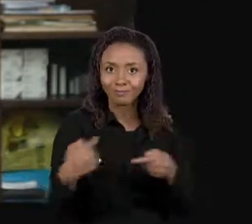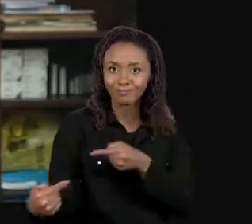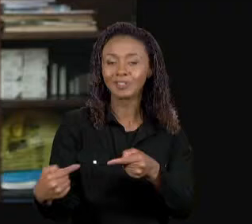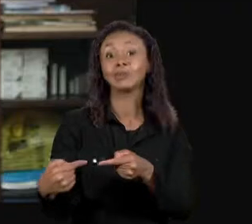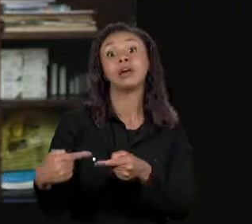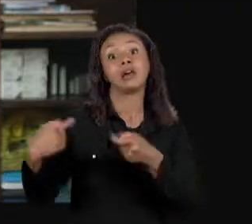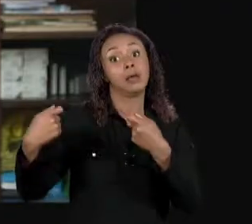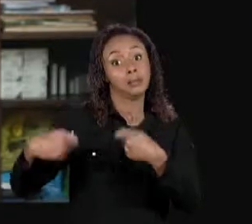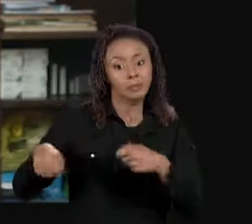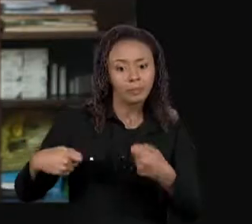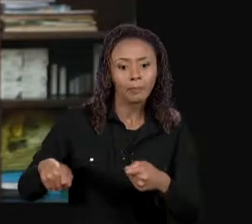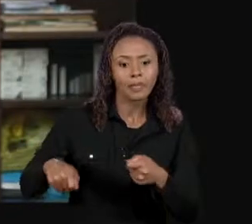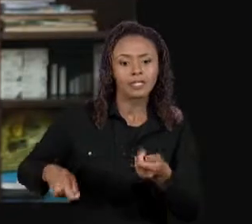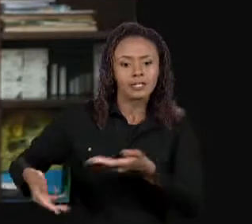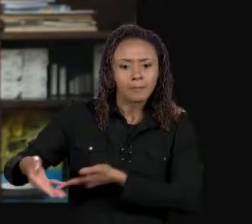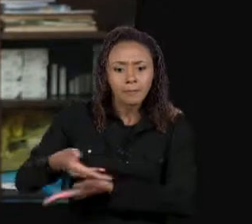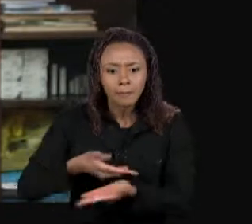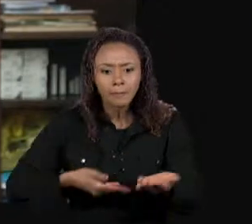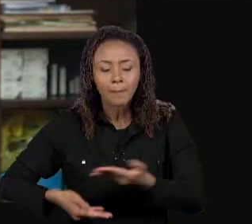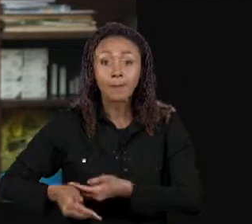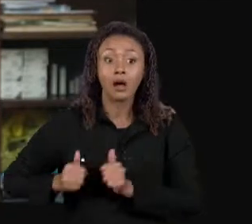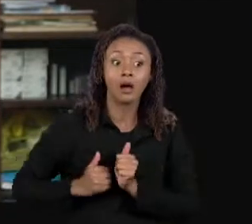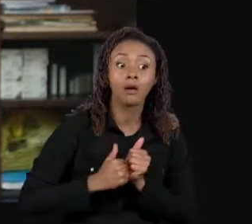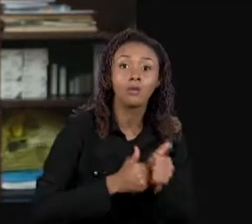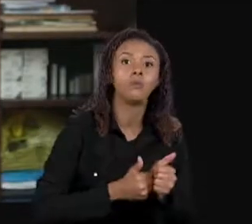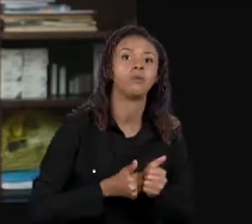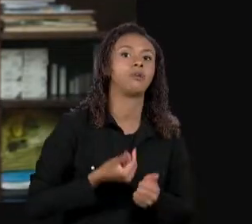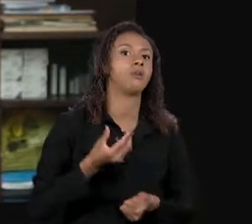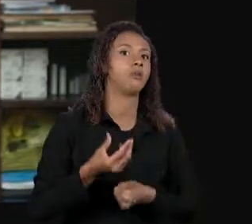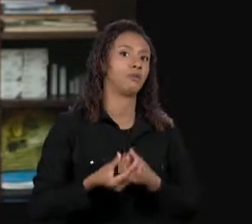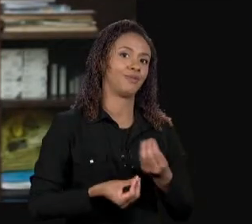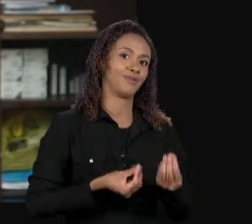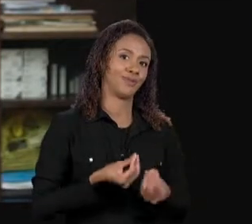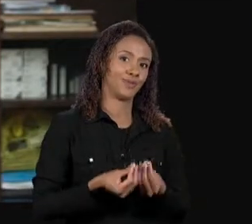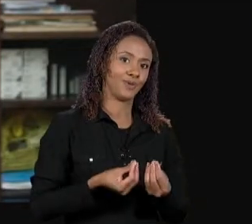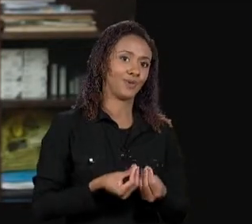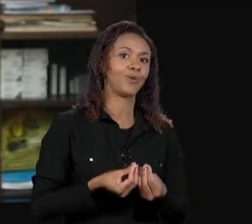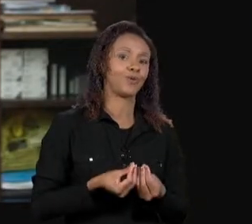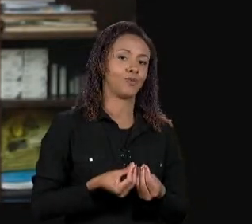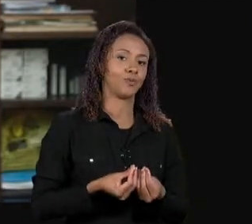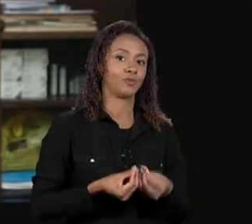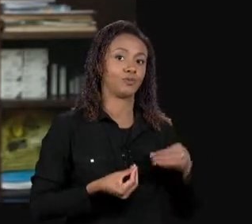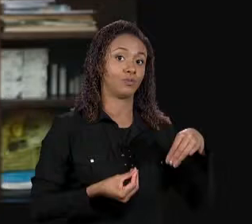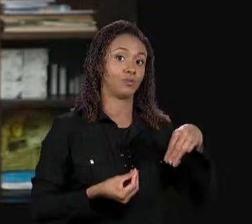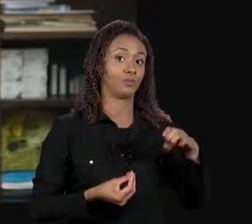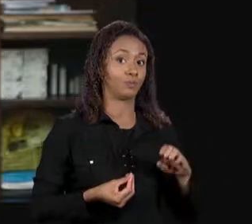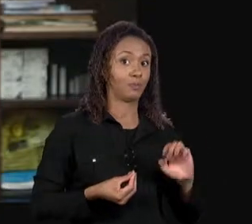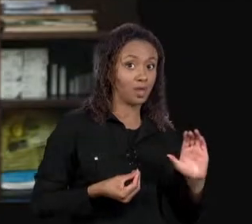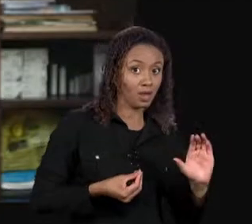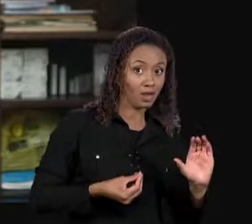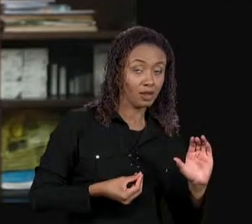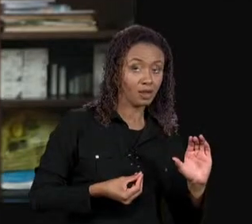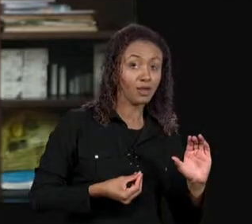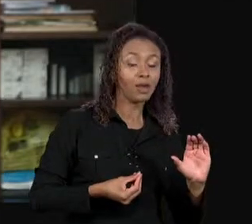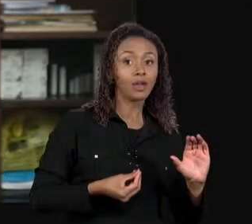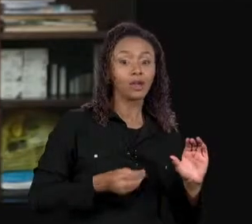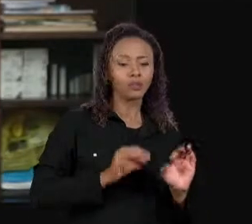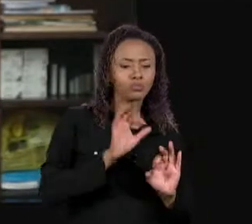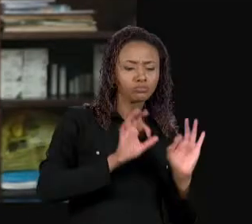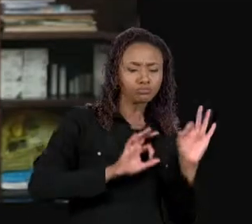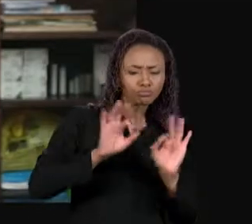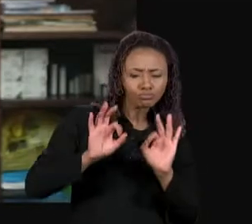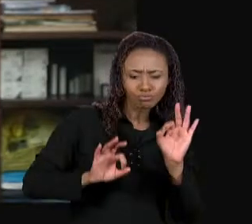ele precisa acompanhar esse processo colaborar com o Ministério da Educação na